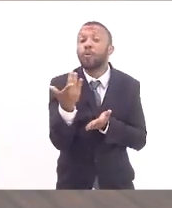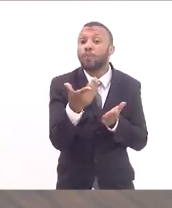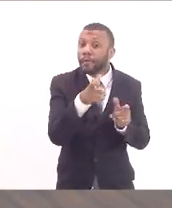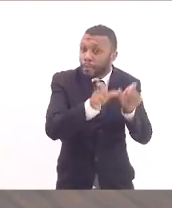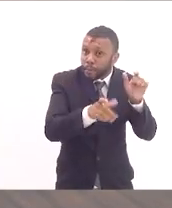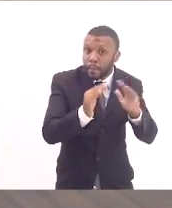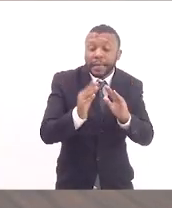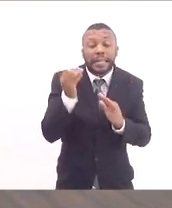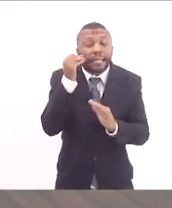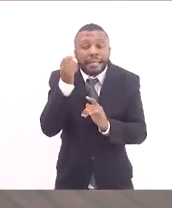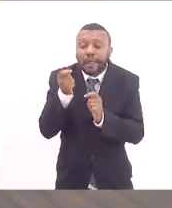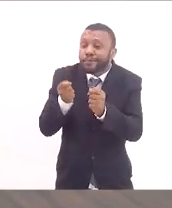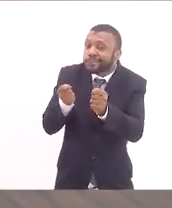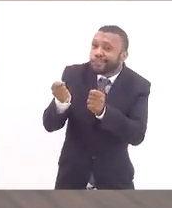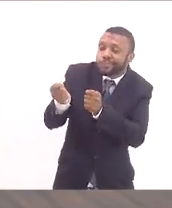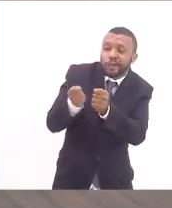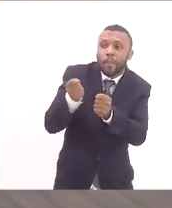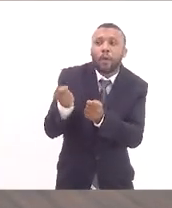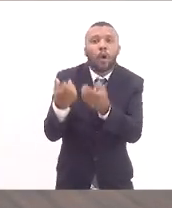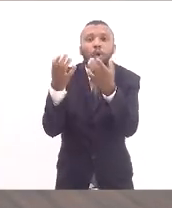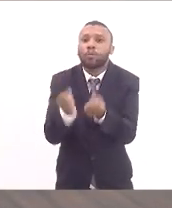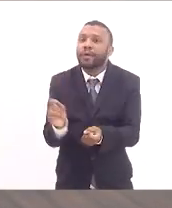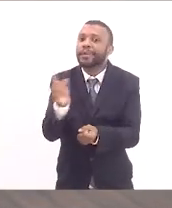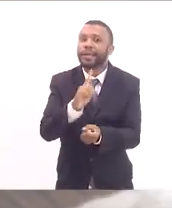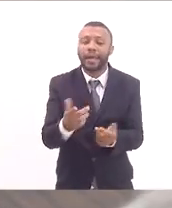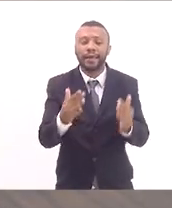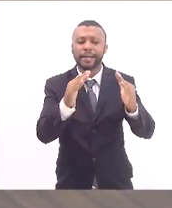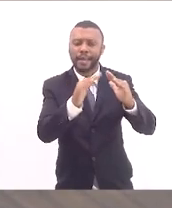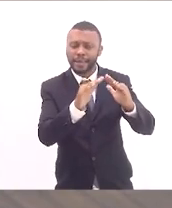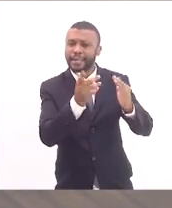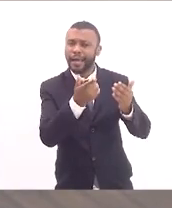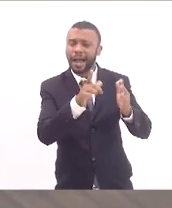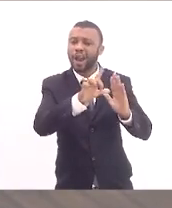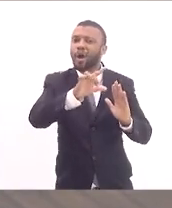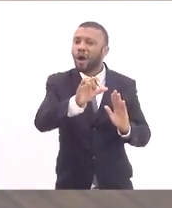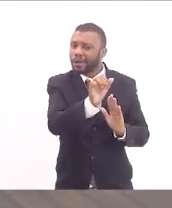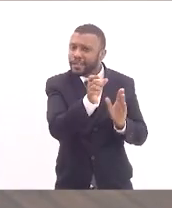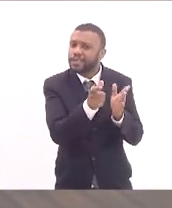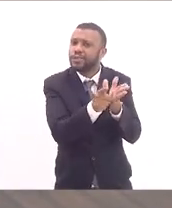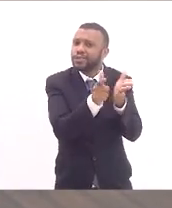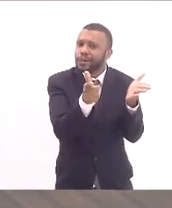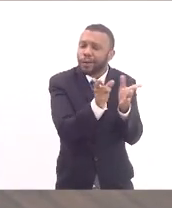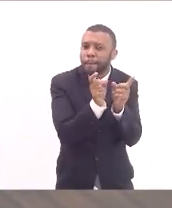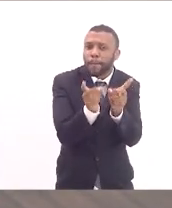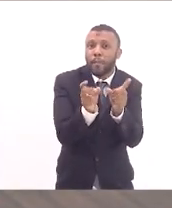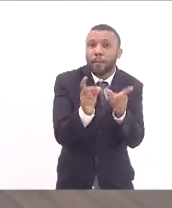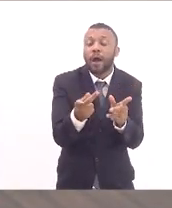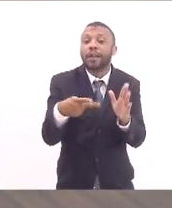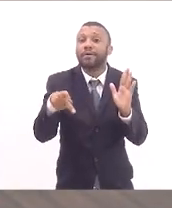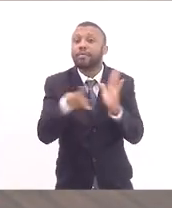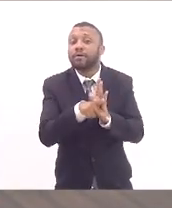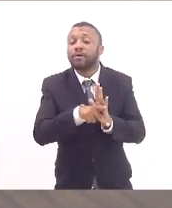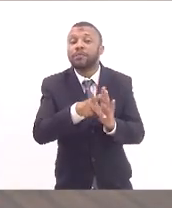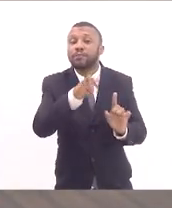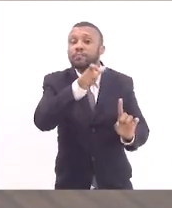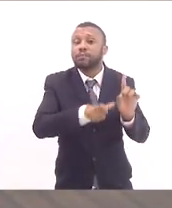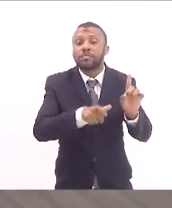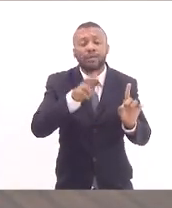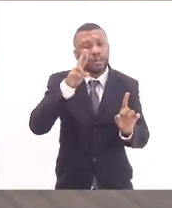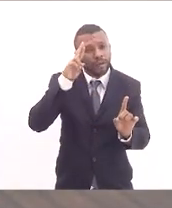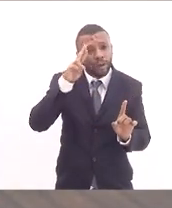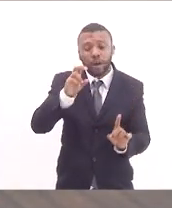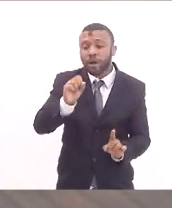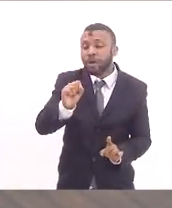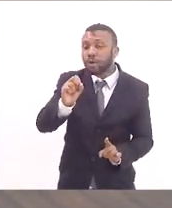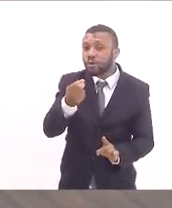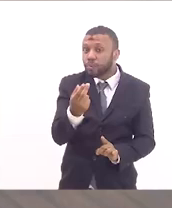né mediar e resistir para que essa banca não fosse retirada ela ela pertence ao Senhor Souza que